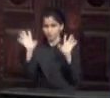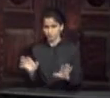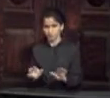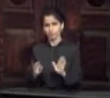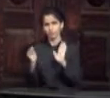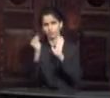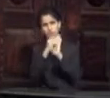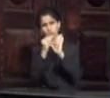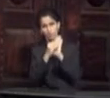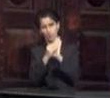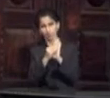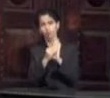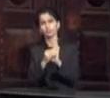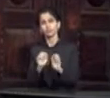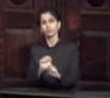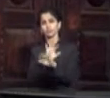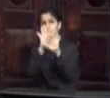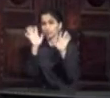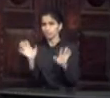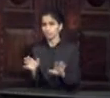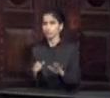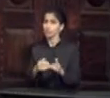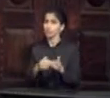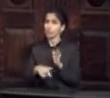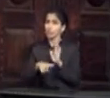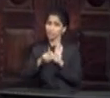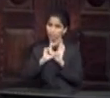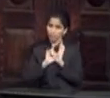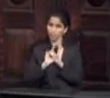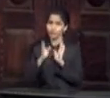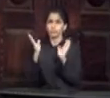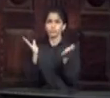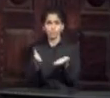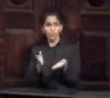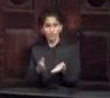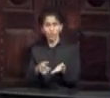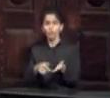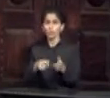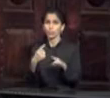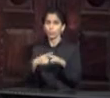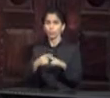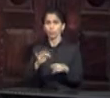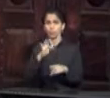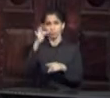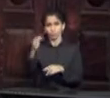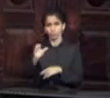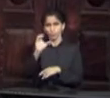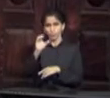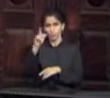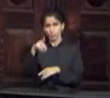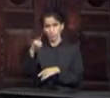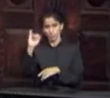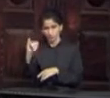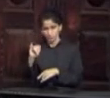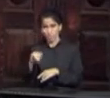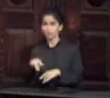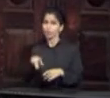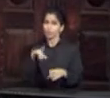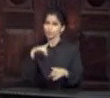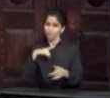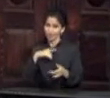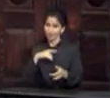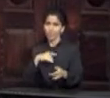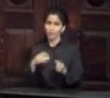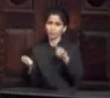de transparência, já possa estar se antecipando à própria CPI. Esse argumento de sigilo fiscal é uma